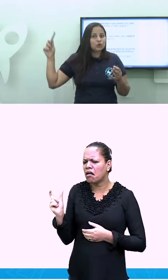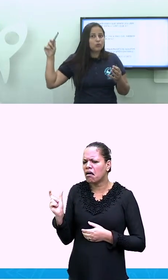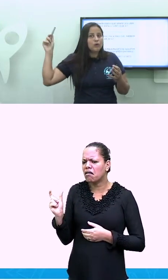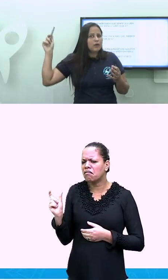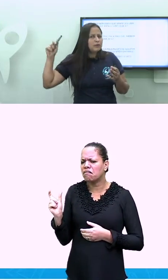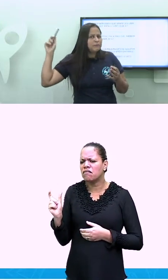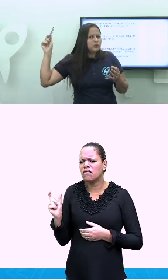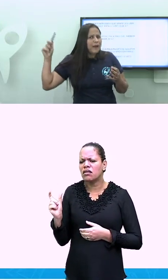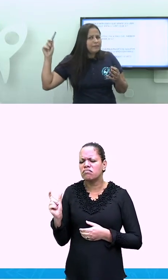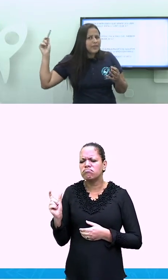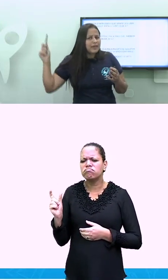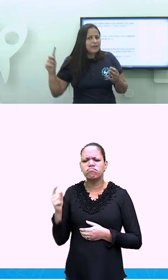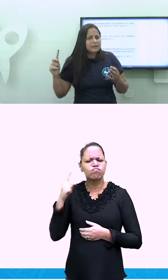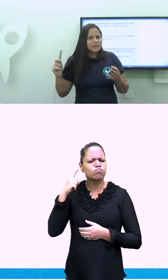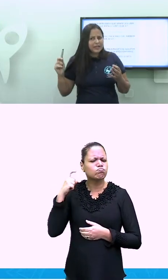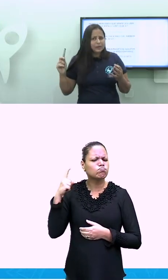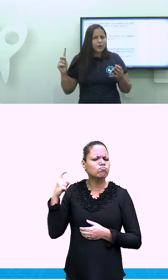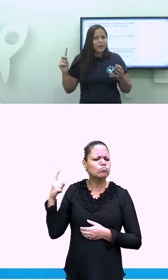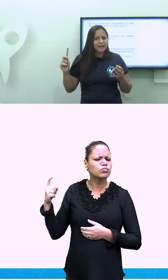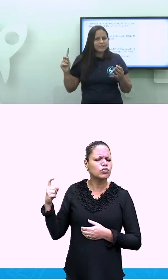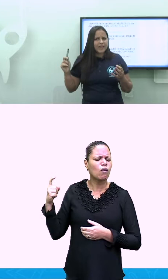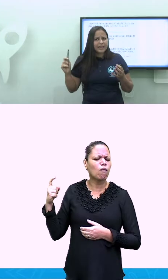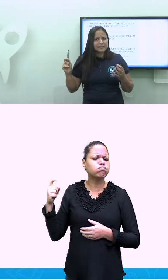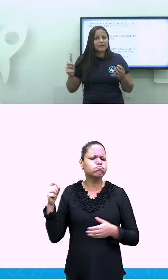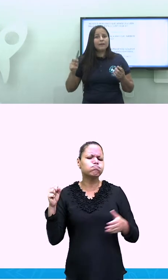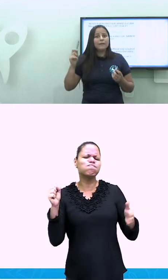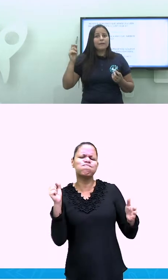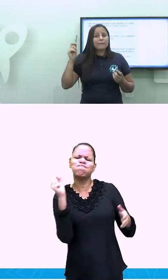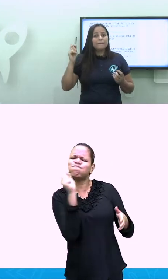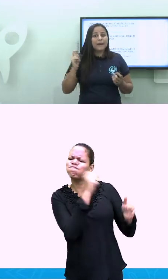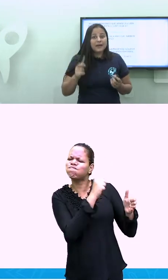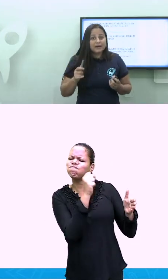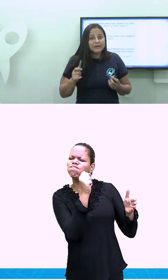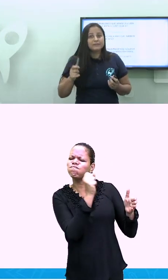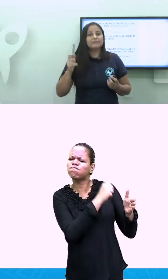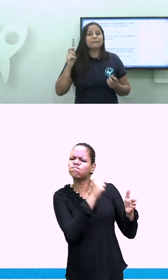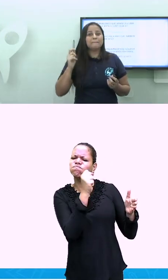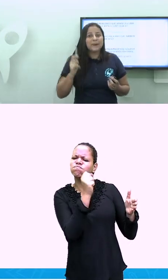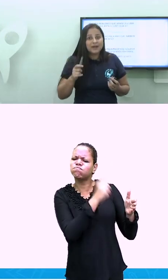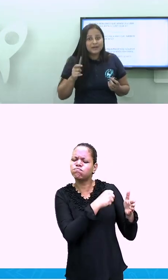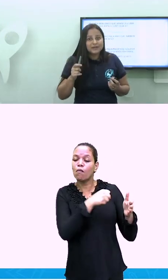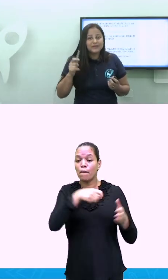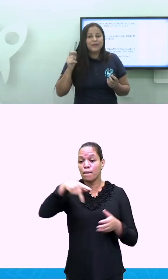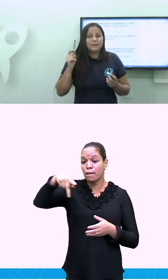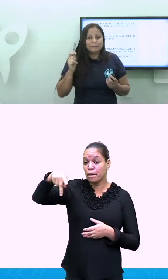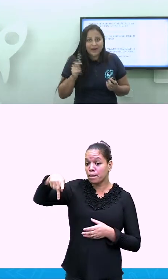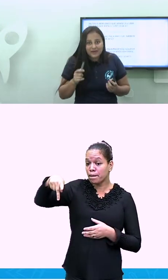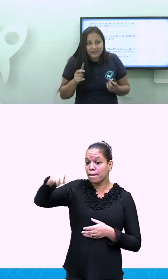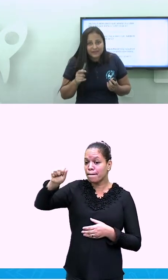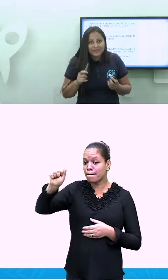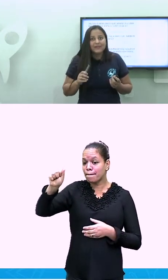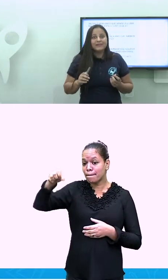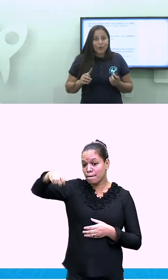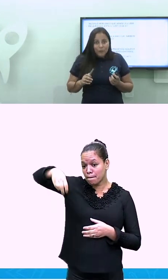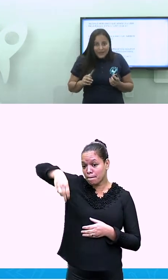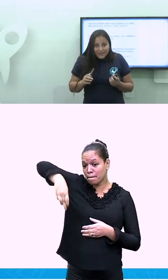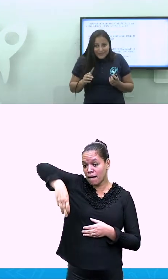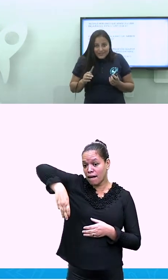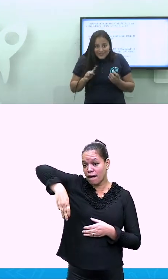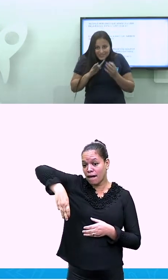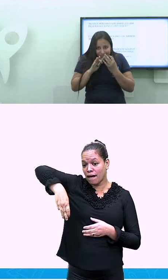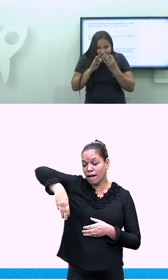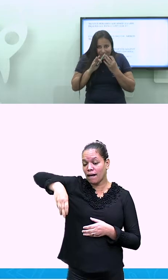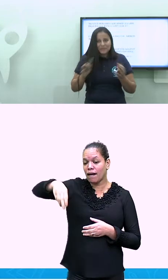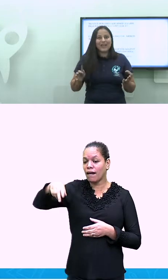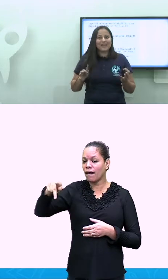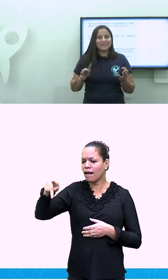um som de bater. Você lembra qual palavrinha é essa? Pam, pam, pam. Dá um medo,